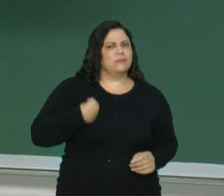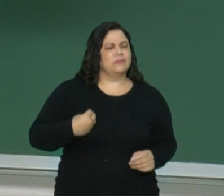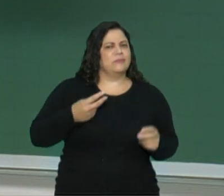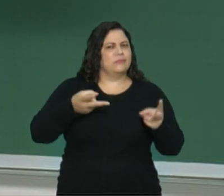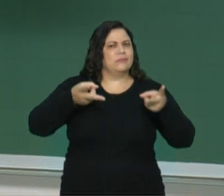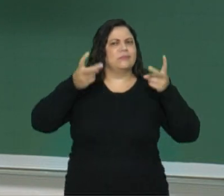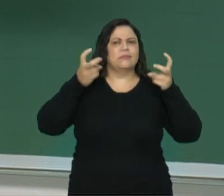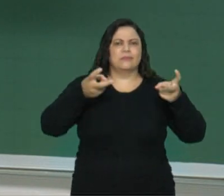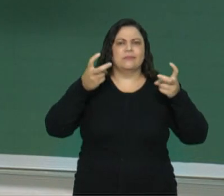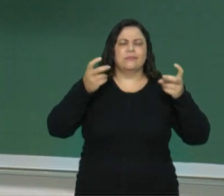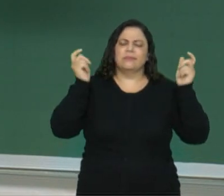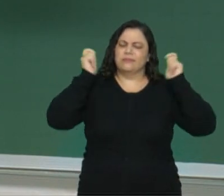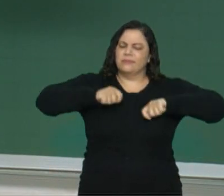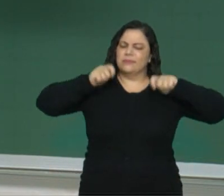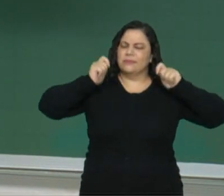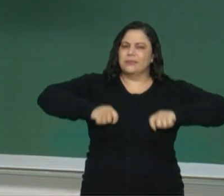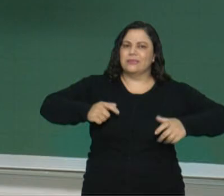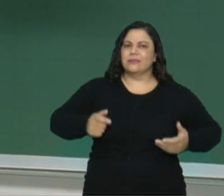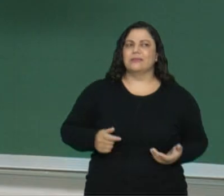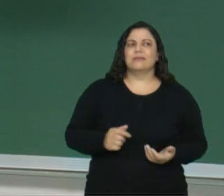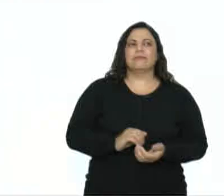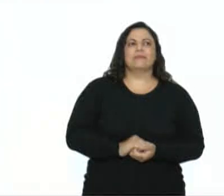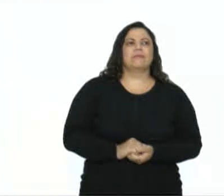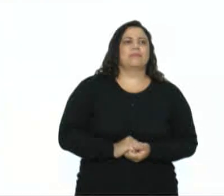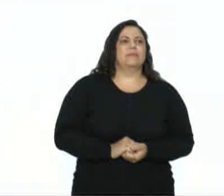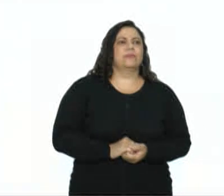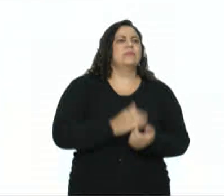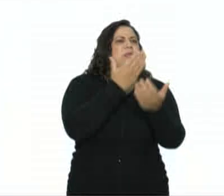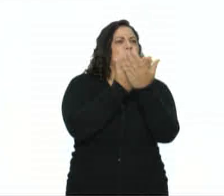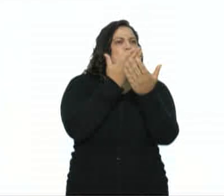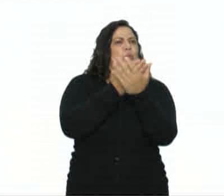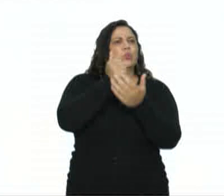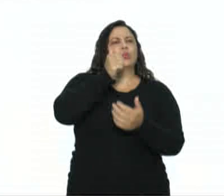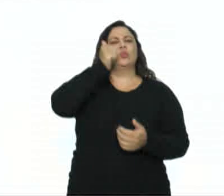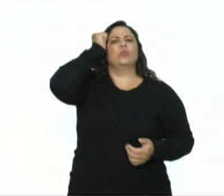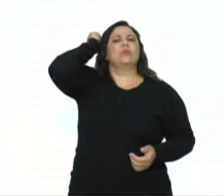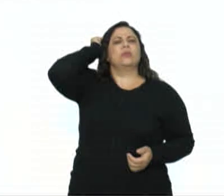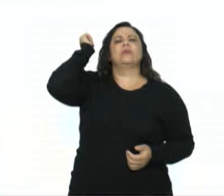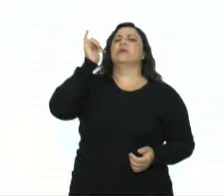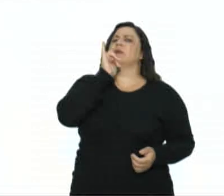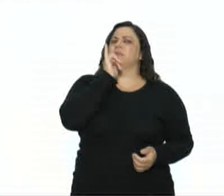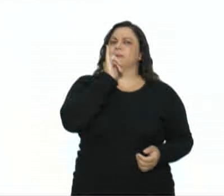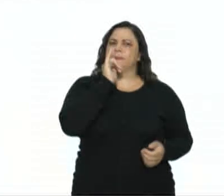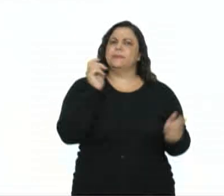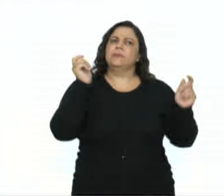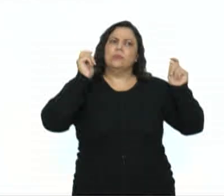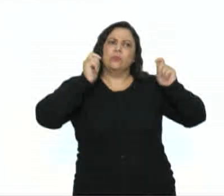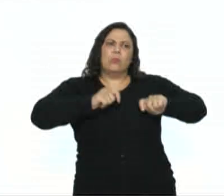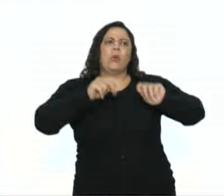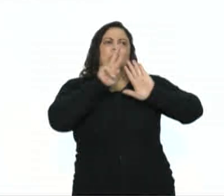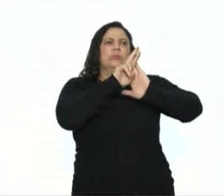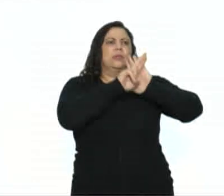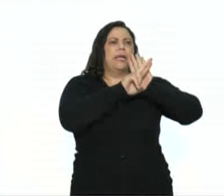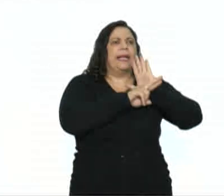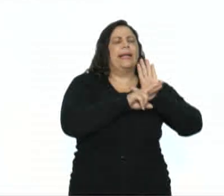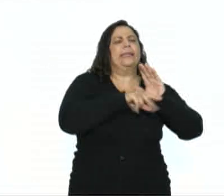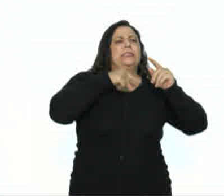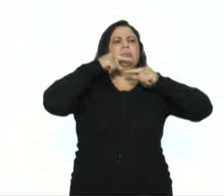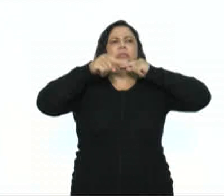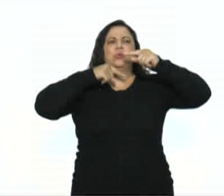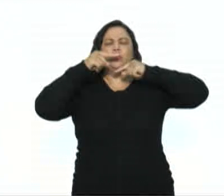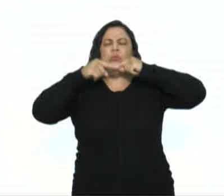Vejamos algumas possibilidades. No estudo do vestibular, por exemplo, posso aplicar a regra da dúvida para saber